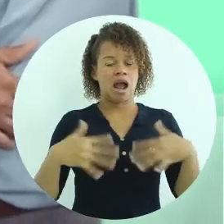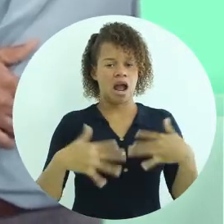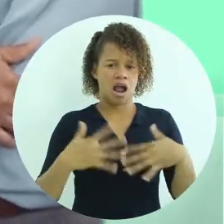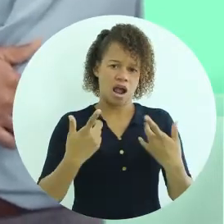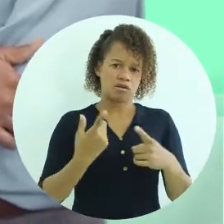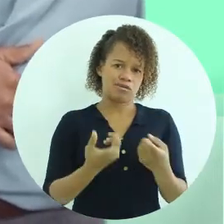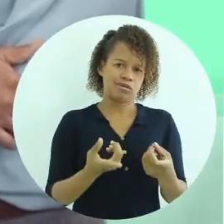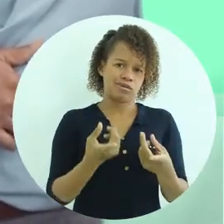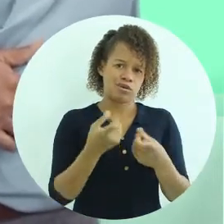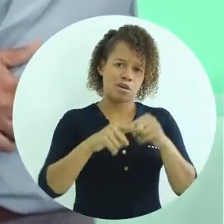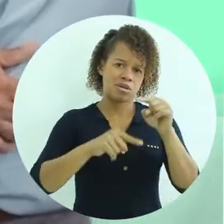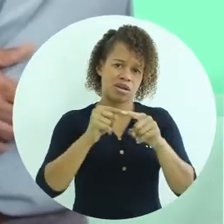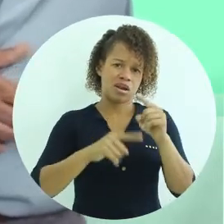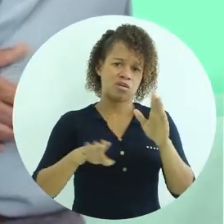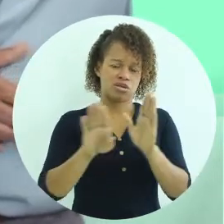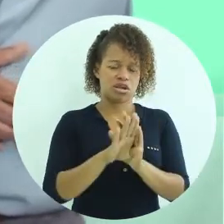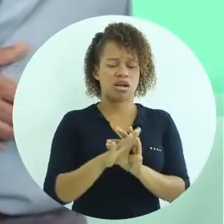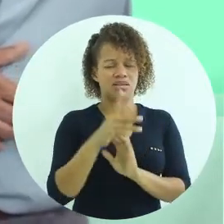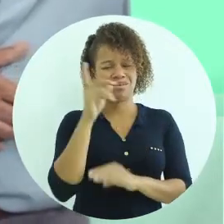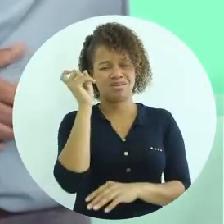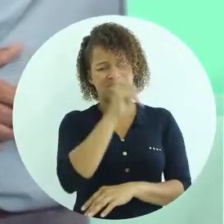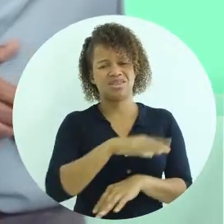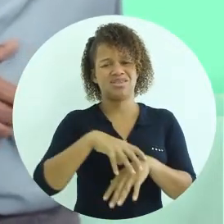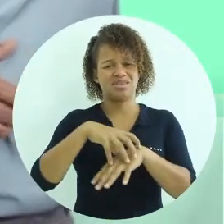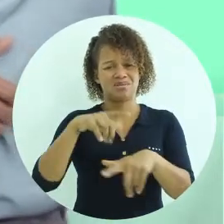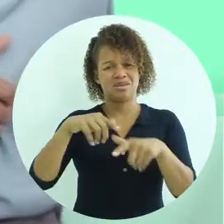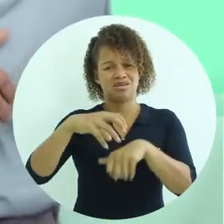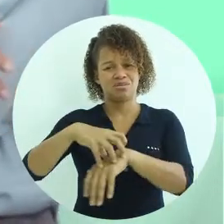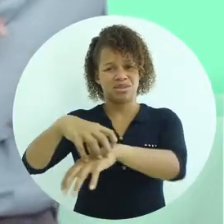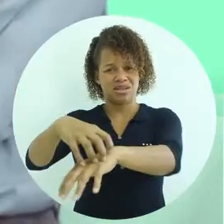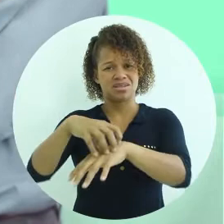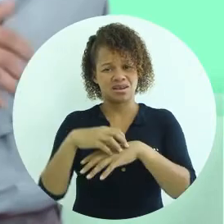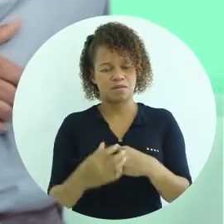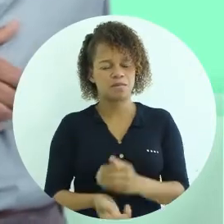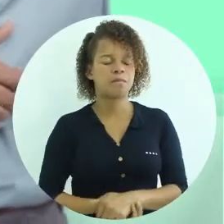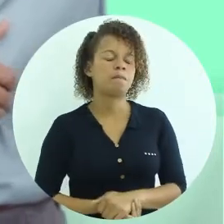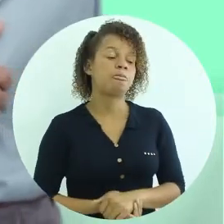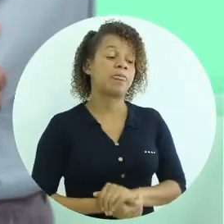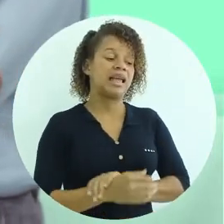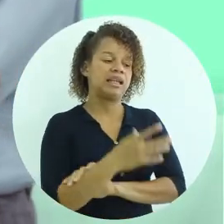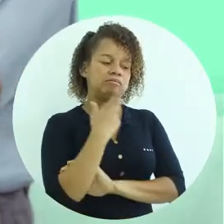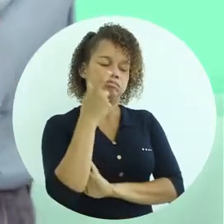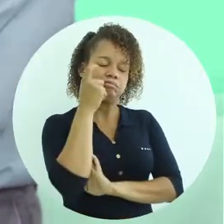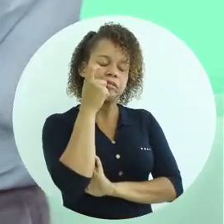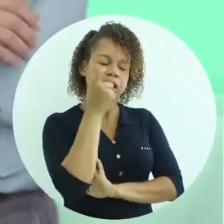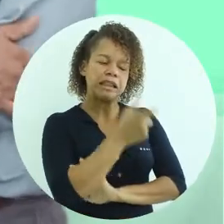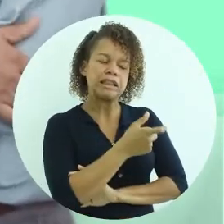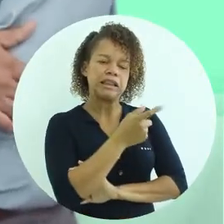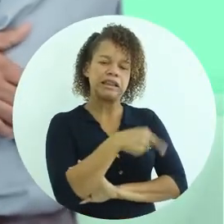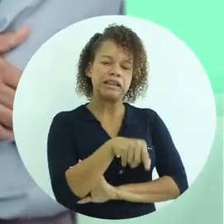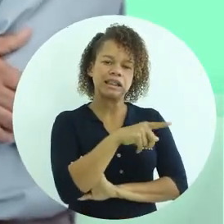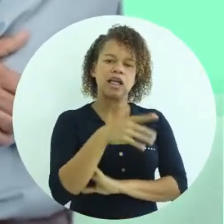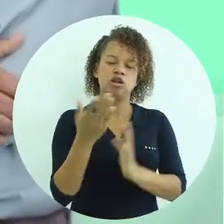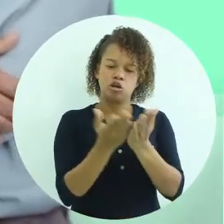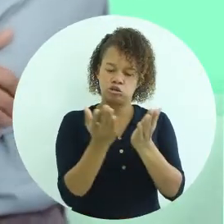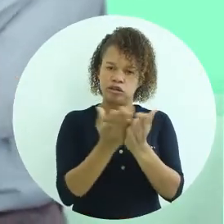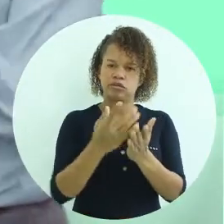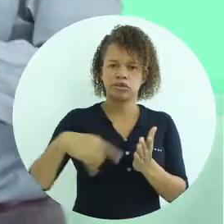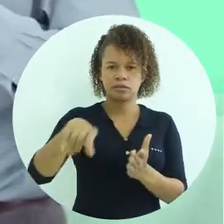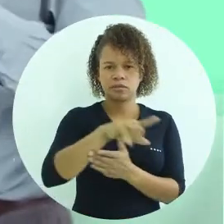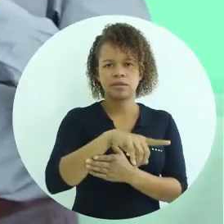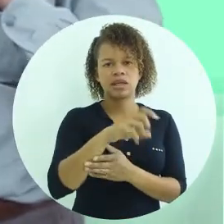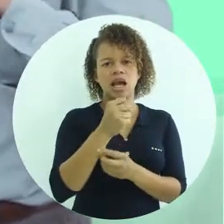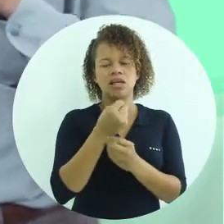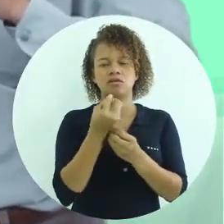também, dificulta muito você trabalhar com importação. Essa questão do câmbio é bem interessante, isso tem no nosso caderno também,